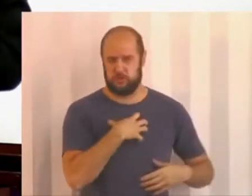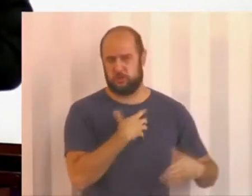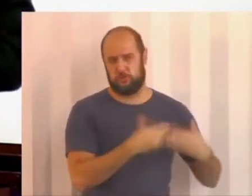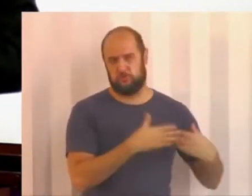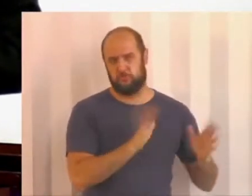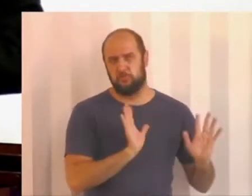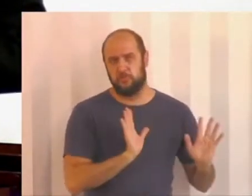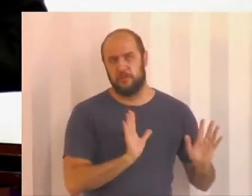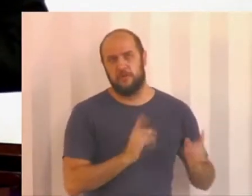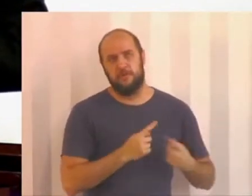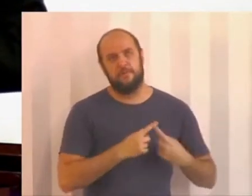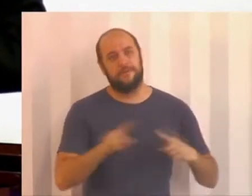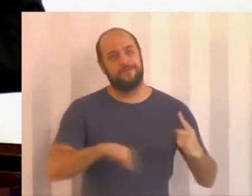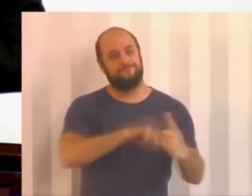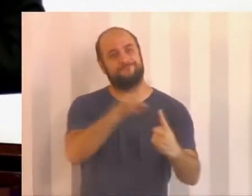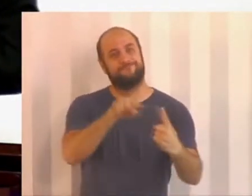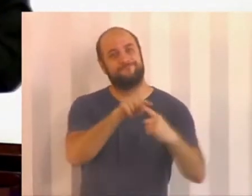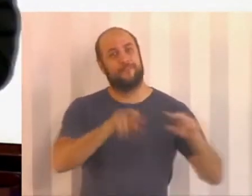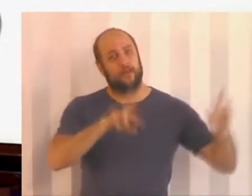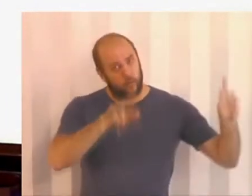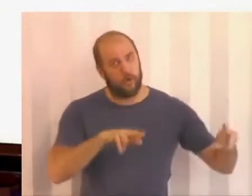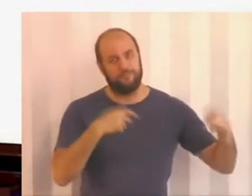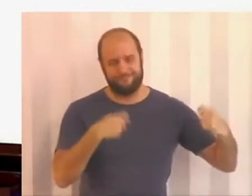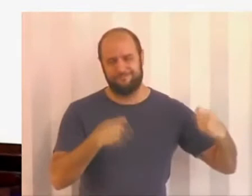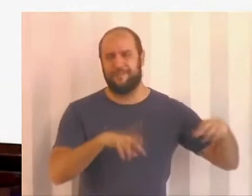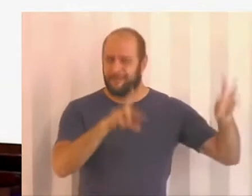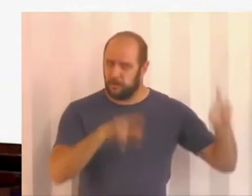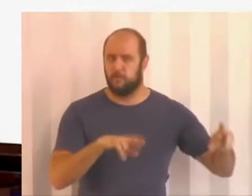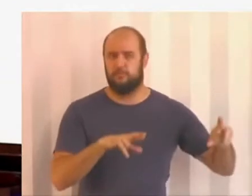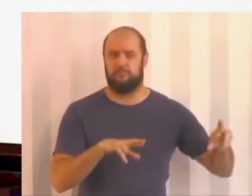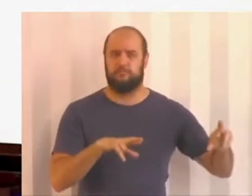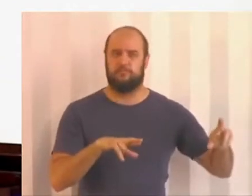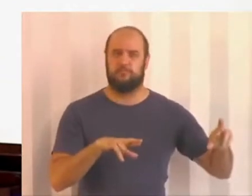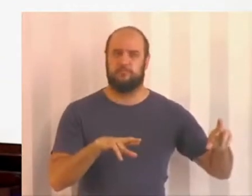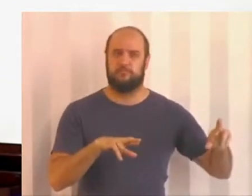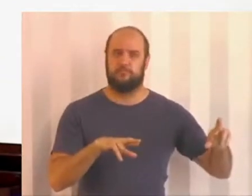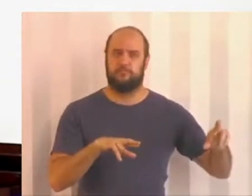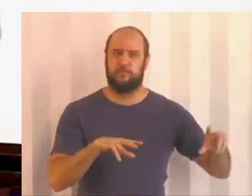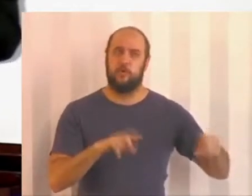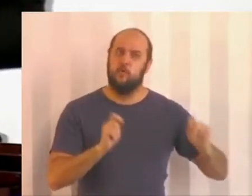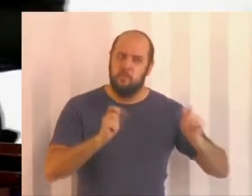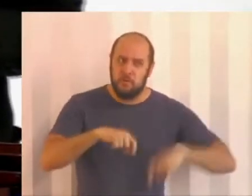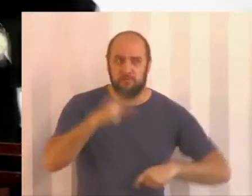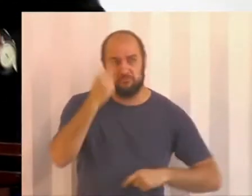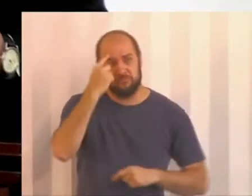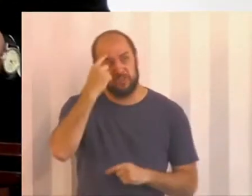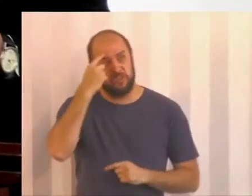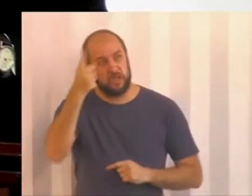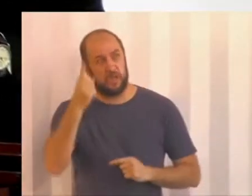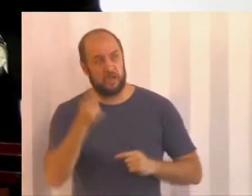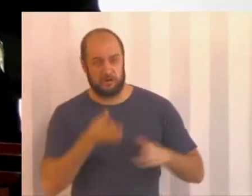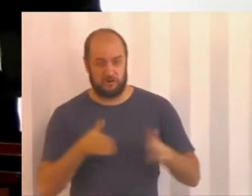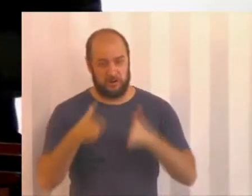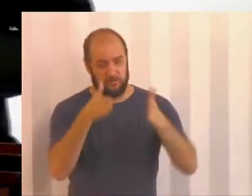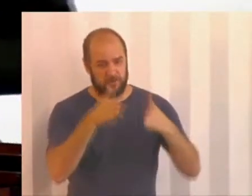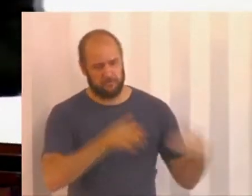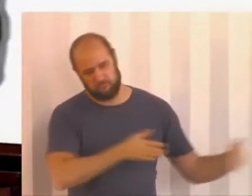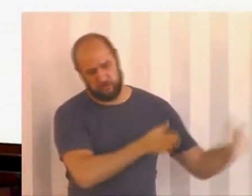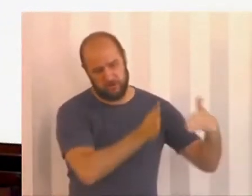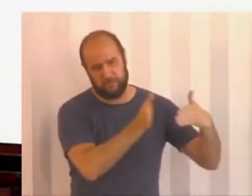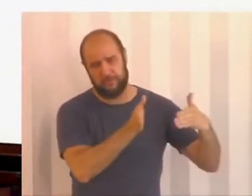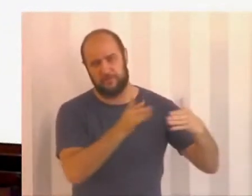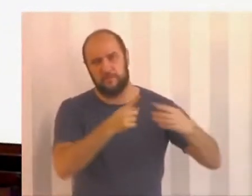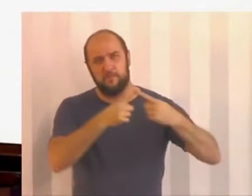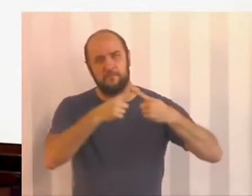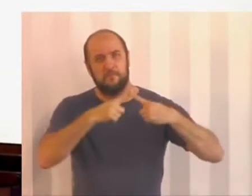não, porque o propósito é o mesmo para nós. Eu posso ter só uma ideia diferente de como nós vamos chegar ao fim, mas nós